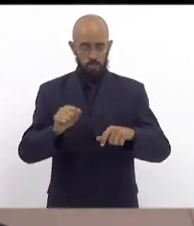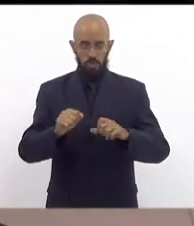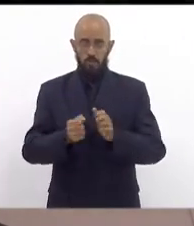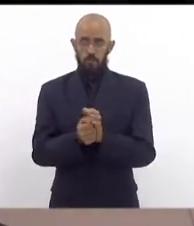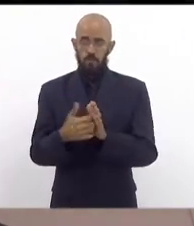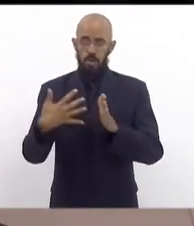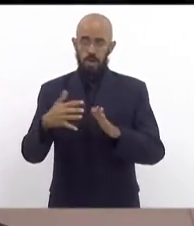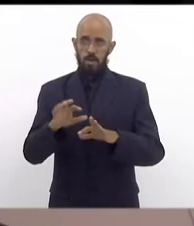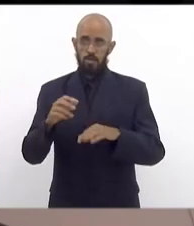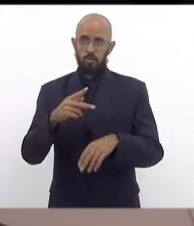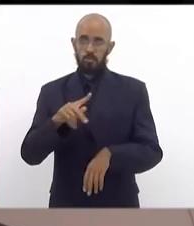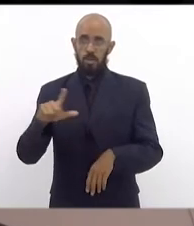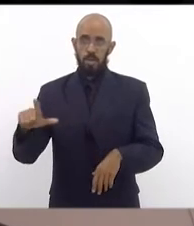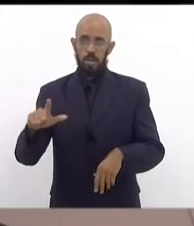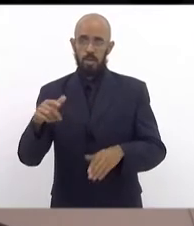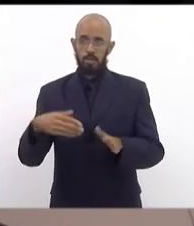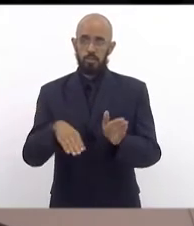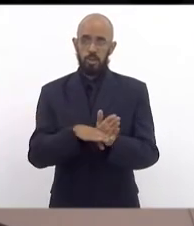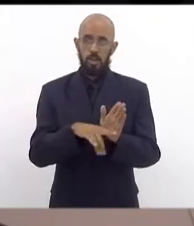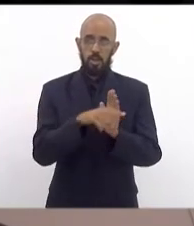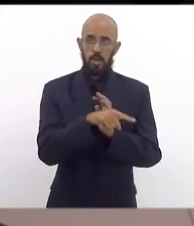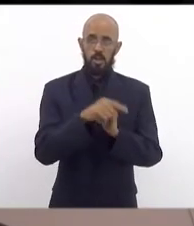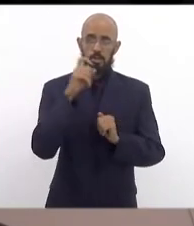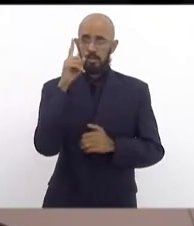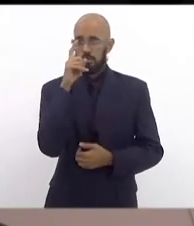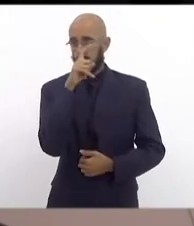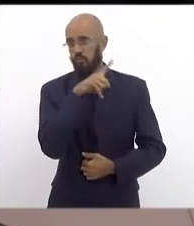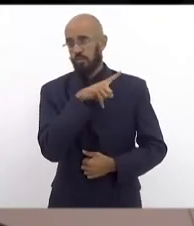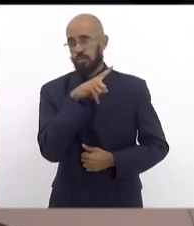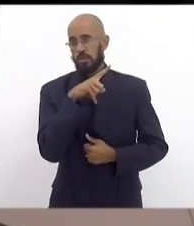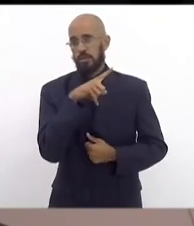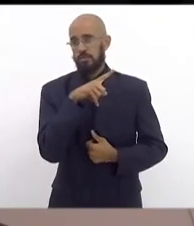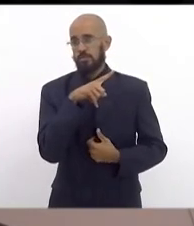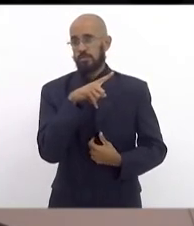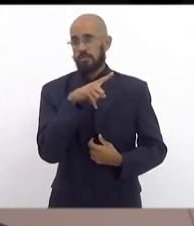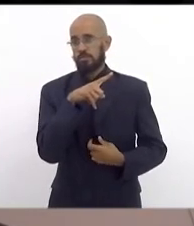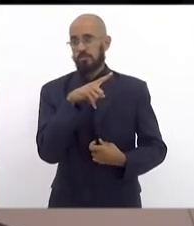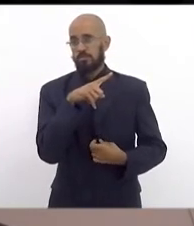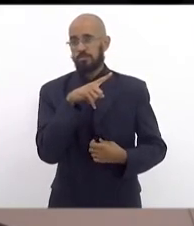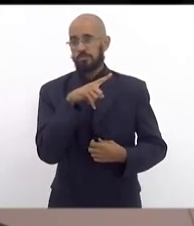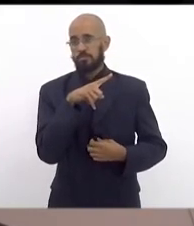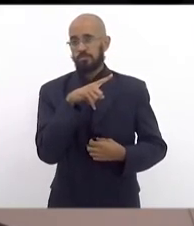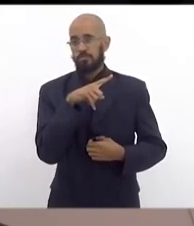projetos chegaram lá e que são de dificuldades e